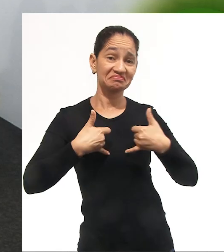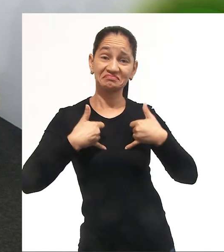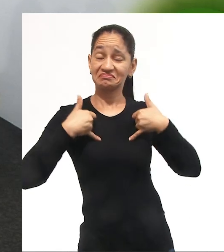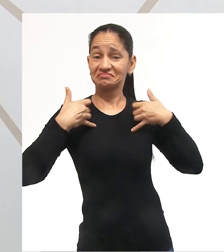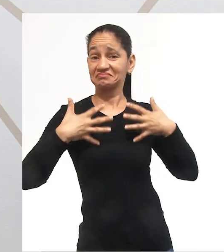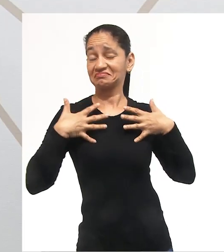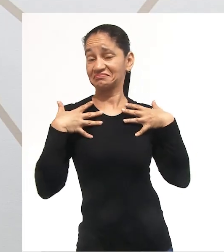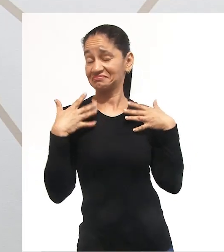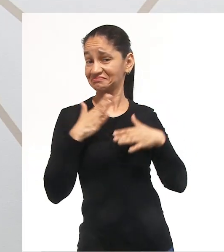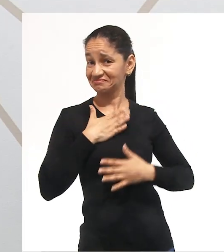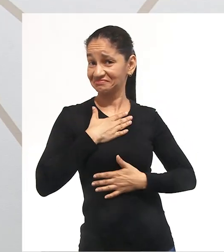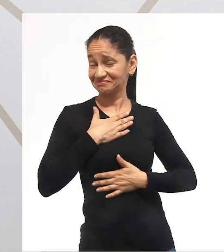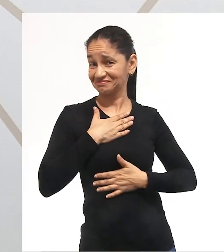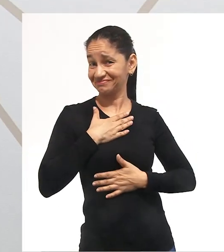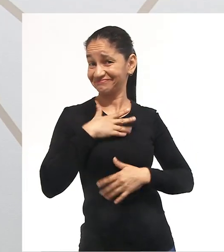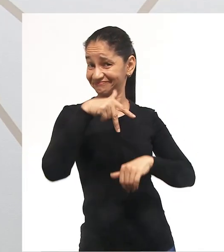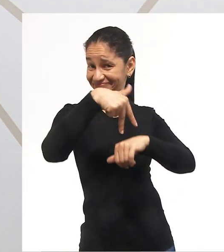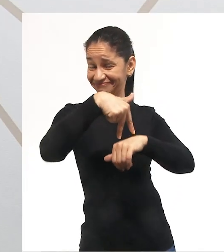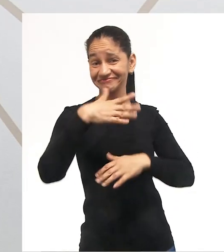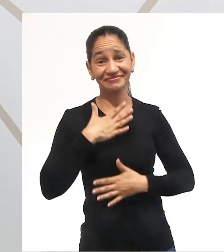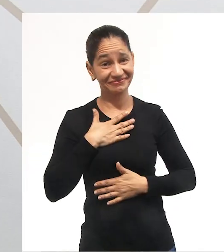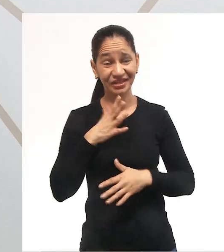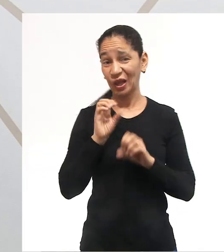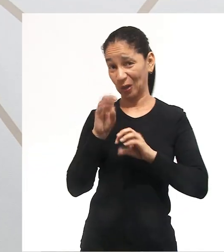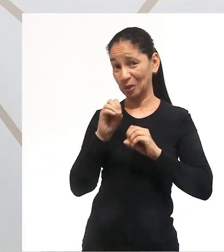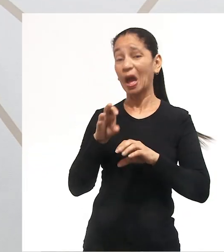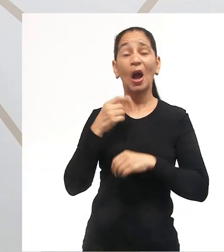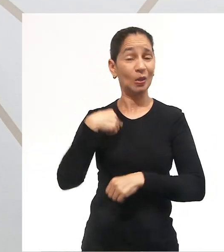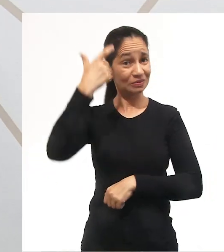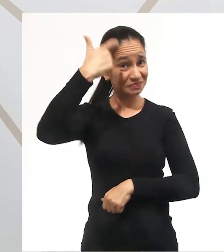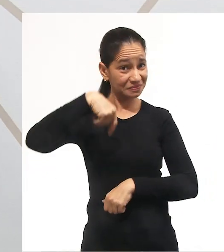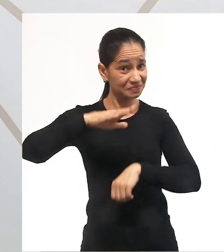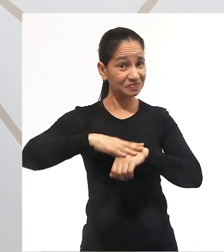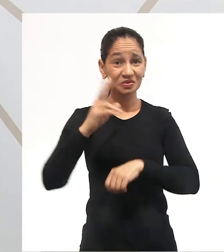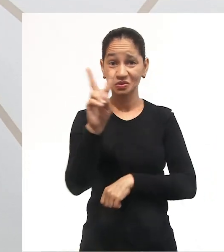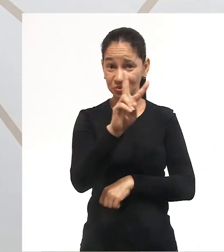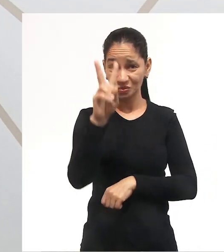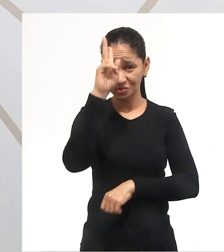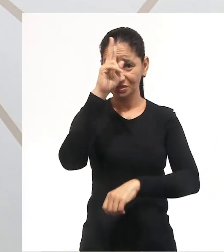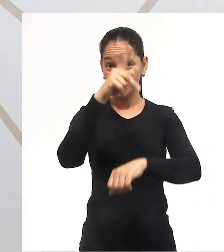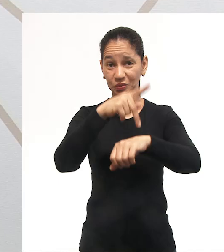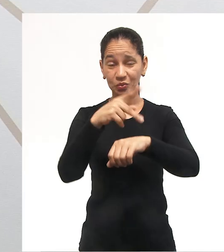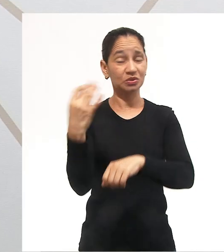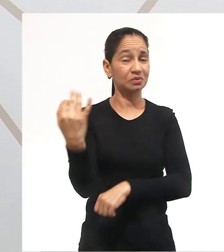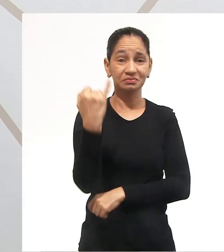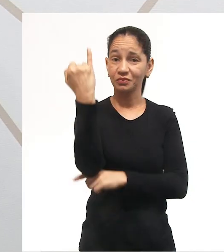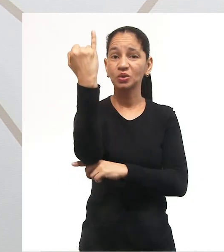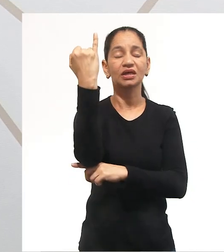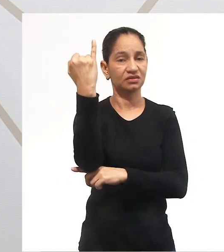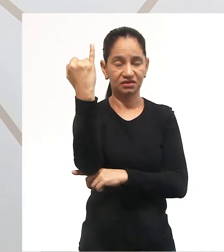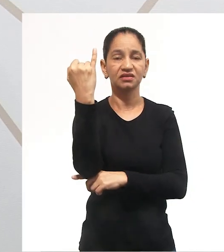dou aula nesse curso, gente. Bom, Morin e Freire são